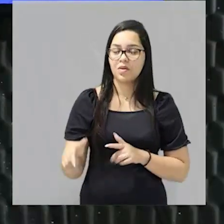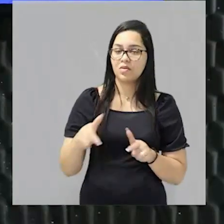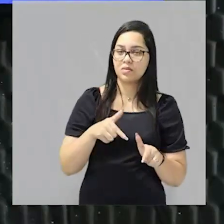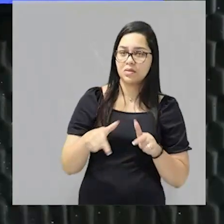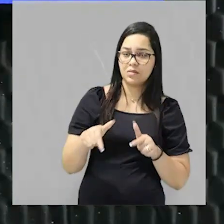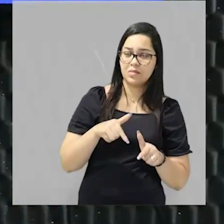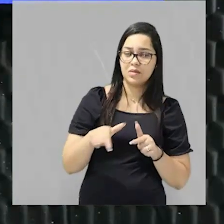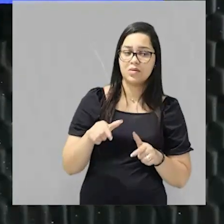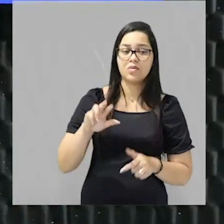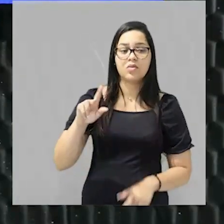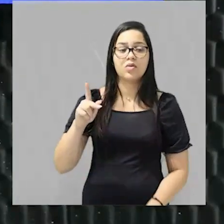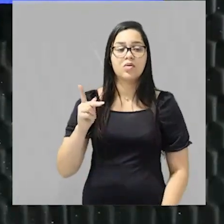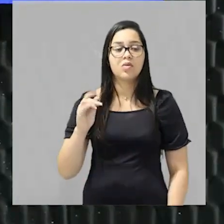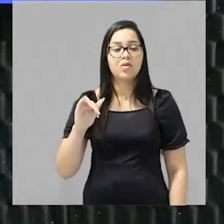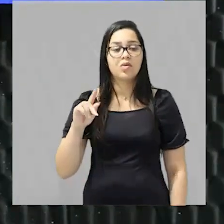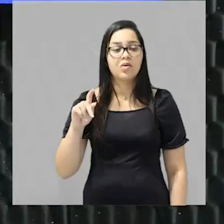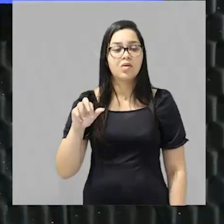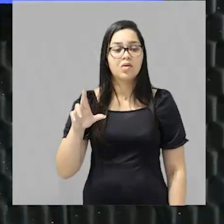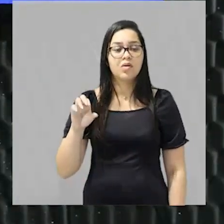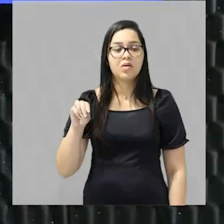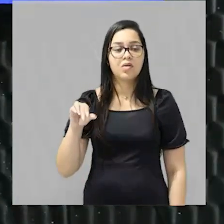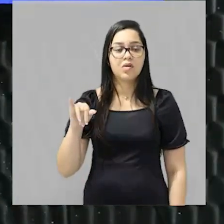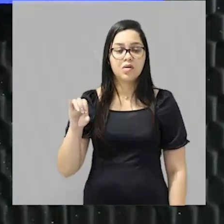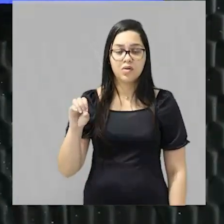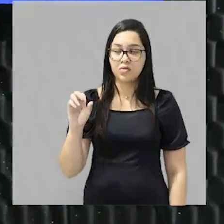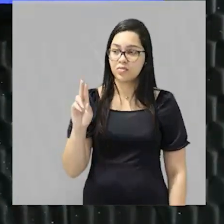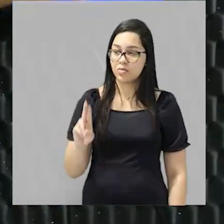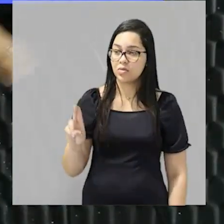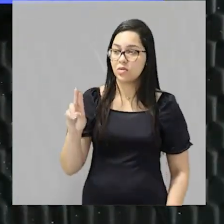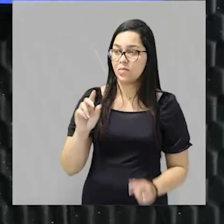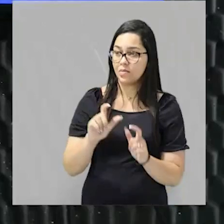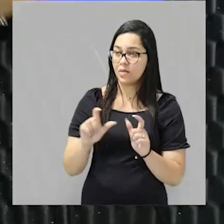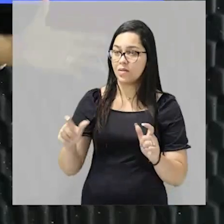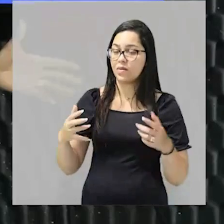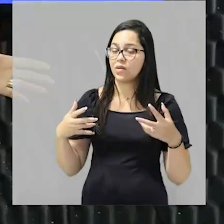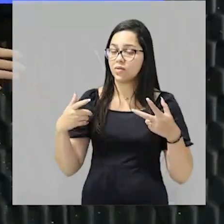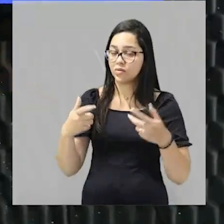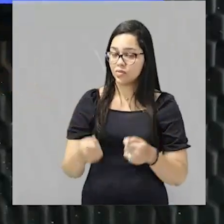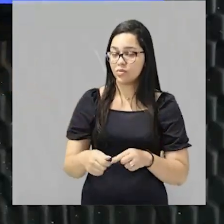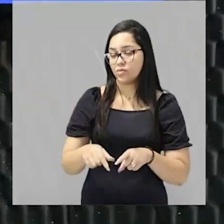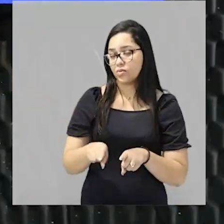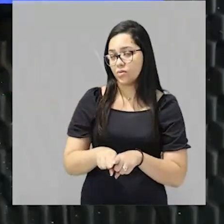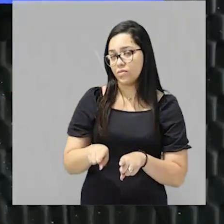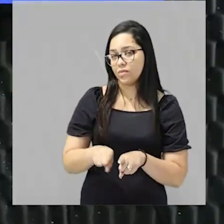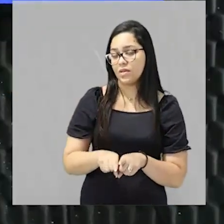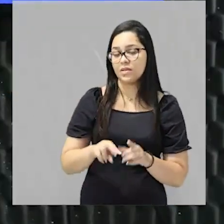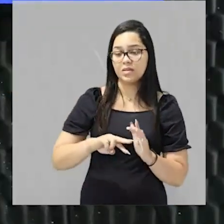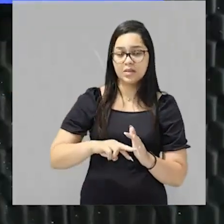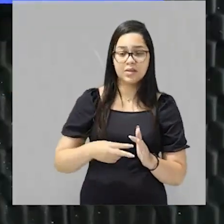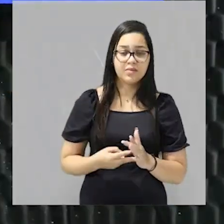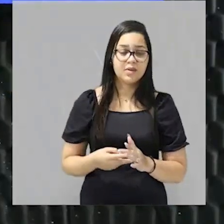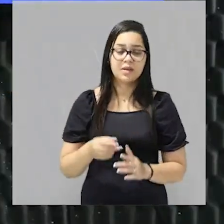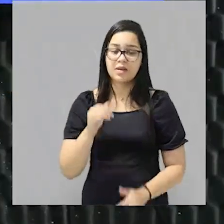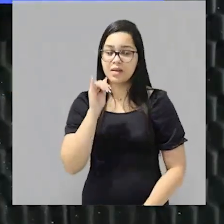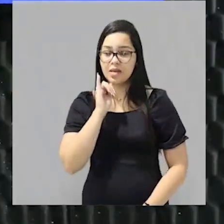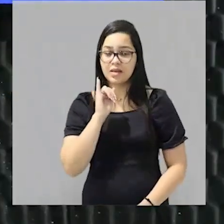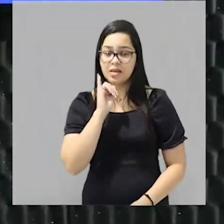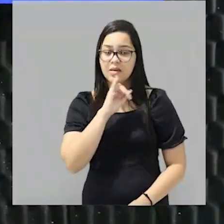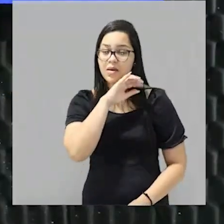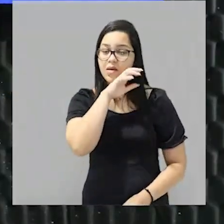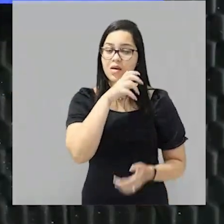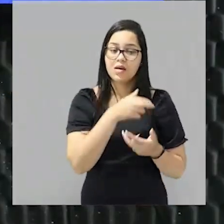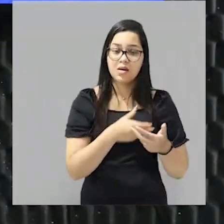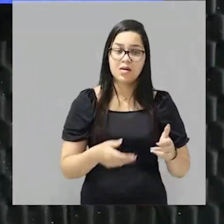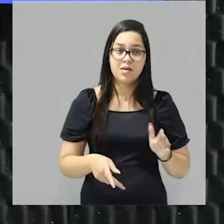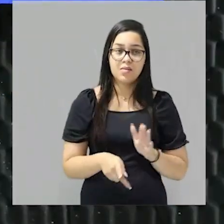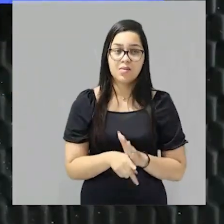tá berrando, quer dizer o quê? Que ela tá falando alto. Ela tá se expressando assim, de forma muito agitada, por